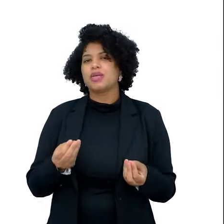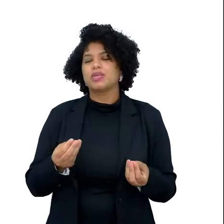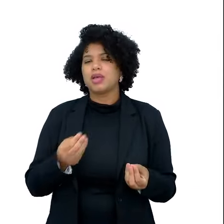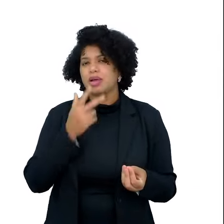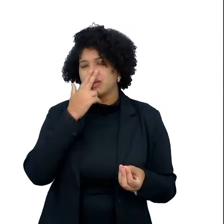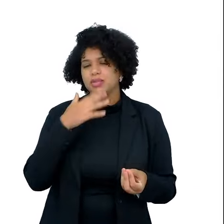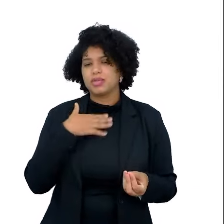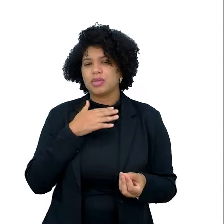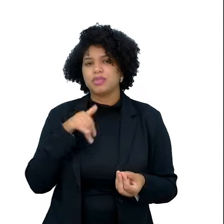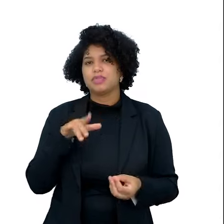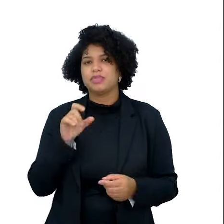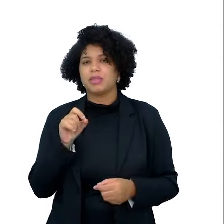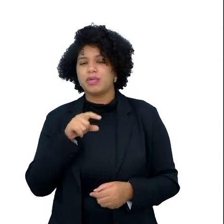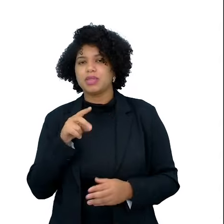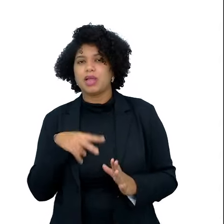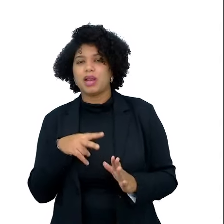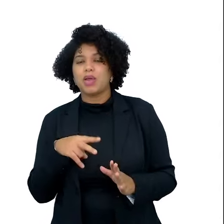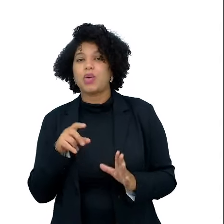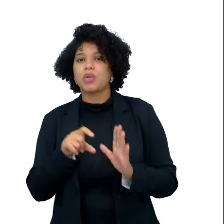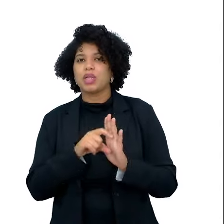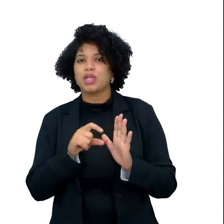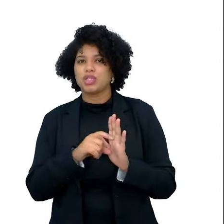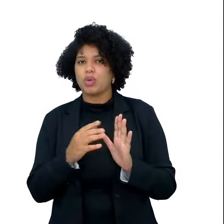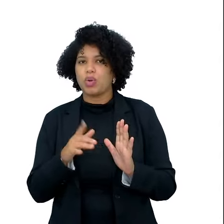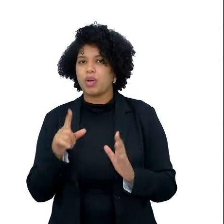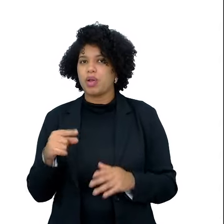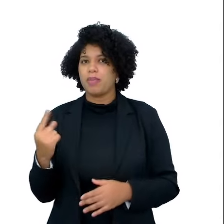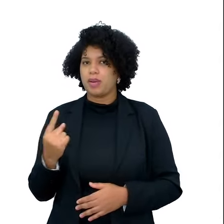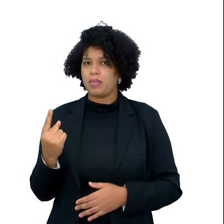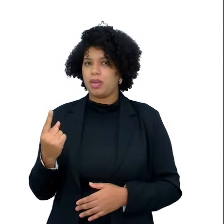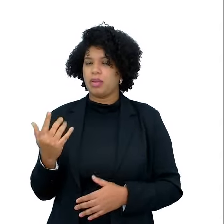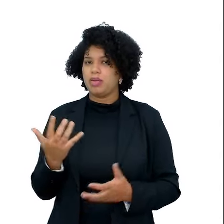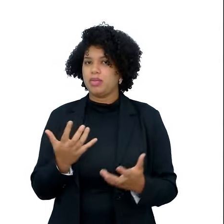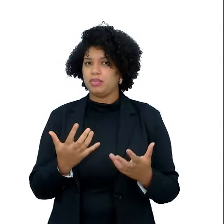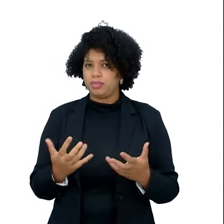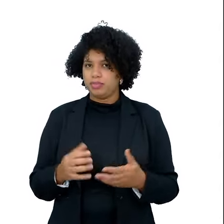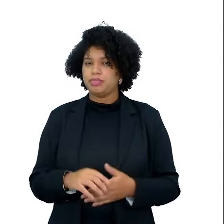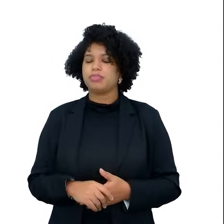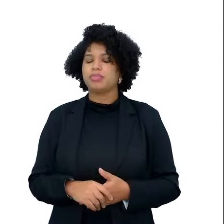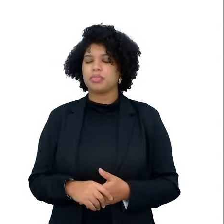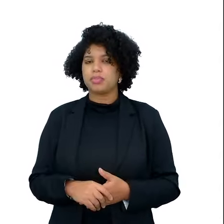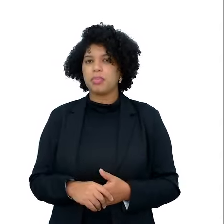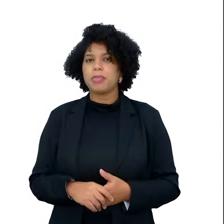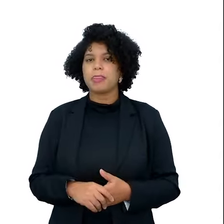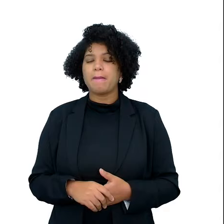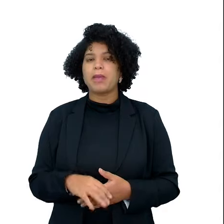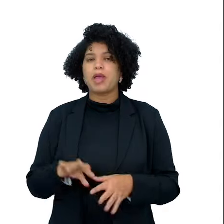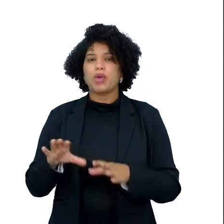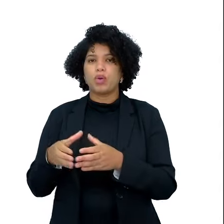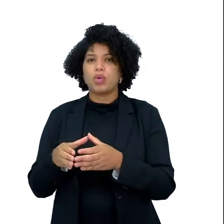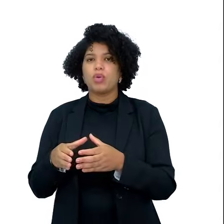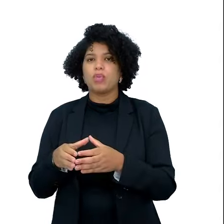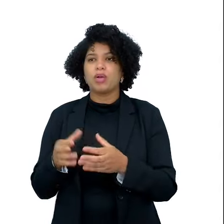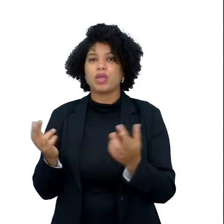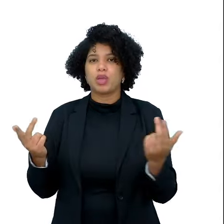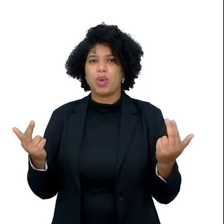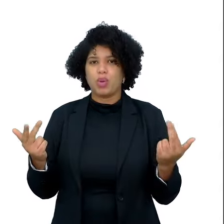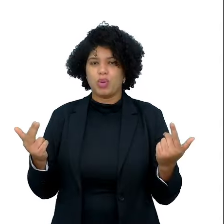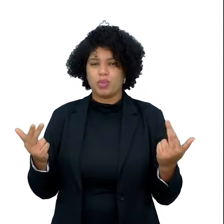eu vou direcionando. Quem leu o trecho tal, que eu sei que é o primeiro que eu quero trabalhar. Aí sempre vão ter dois grupos que leram aquele